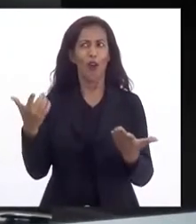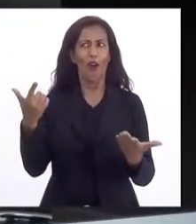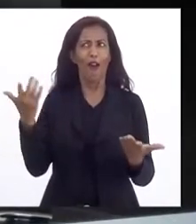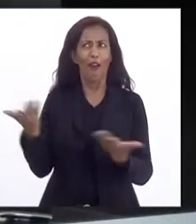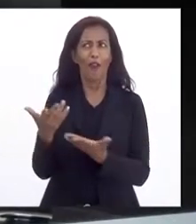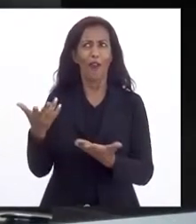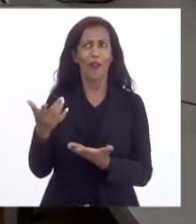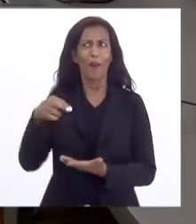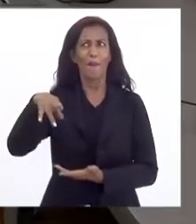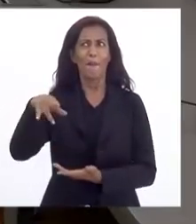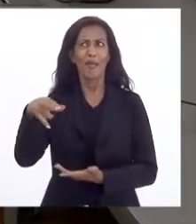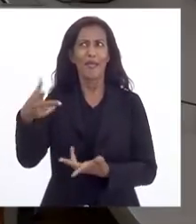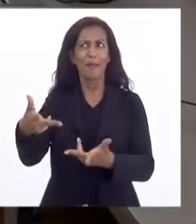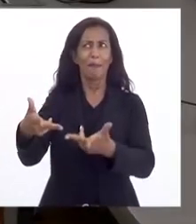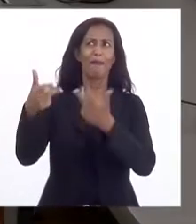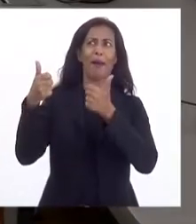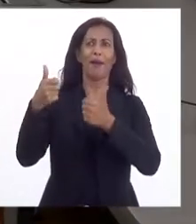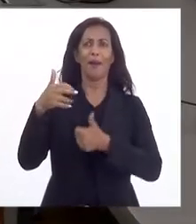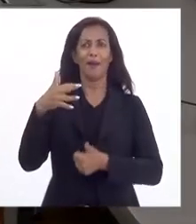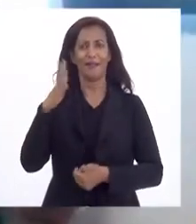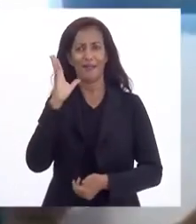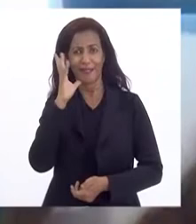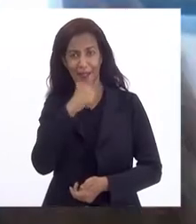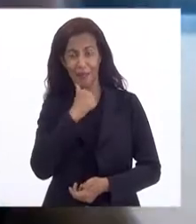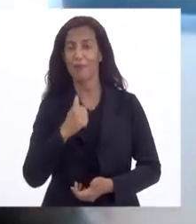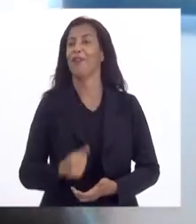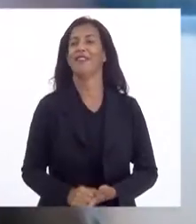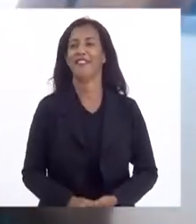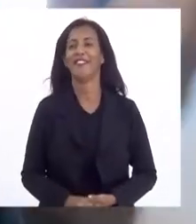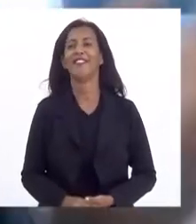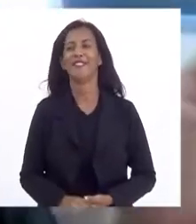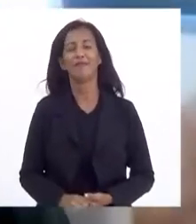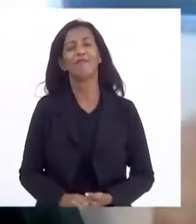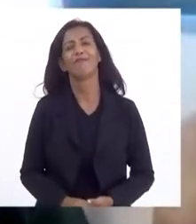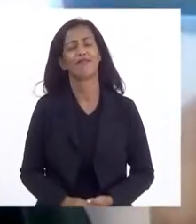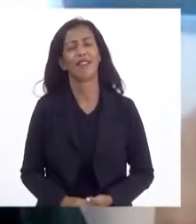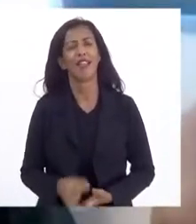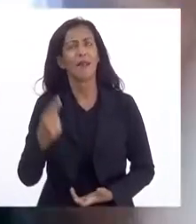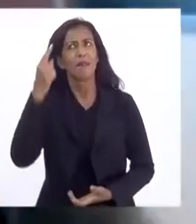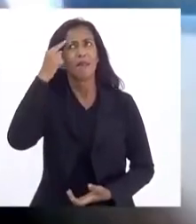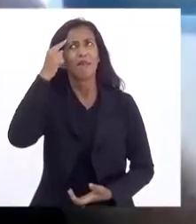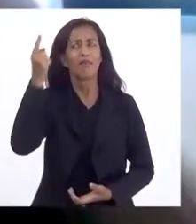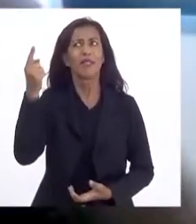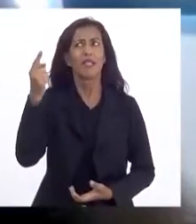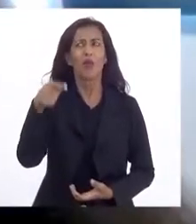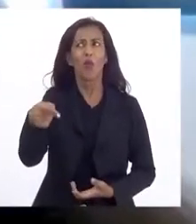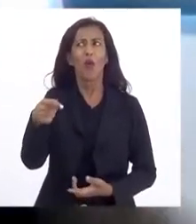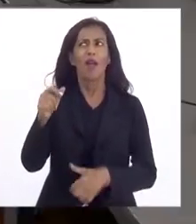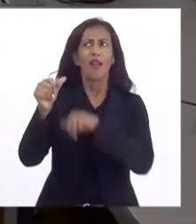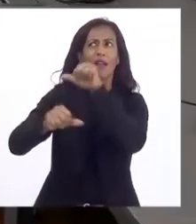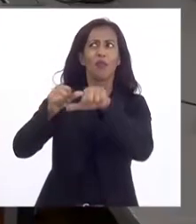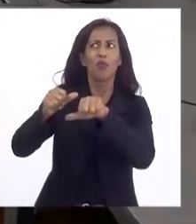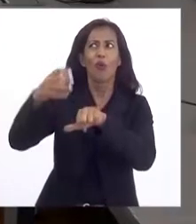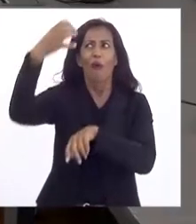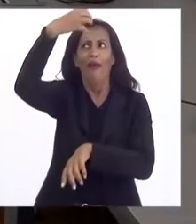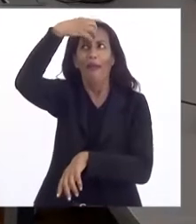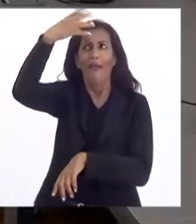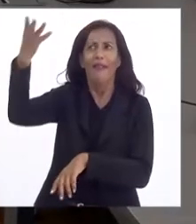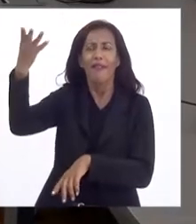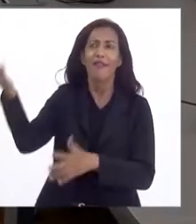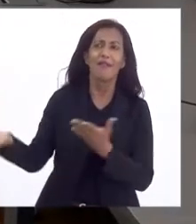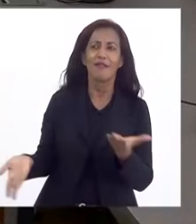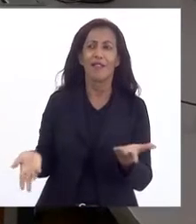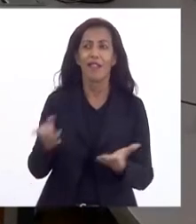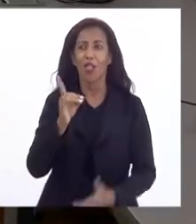o Mick entendeu. Vamos botar um. Então, o Mick nossa, aqui presente. Ele virou rei? Não. Dois reis.